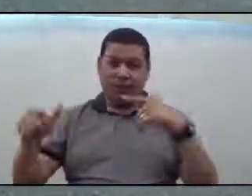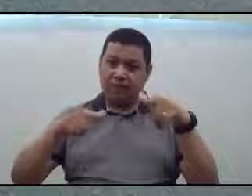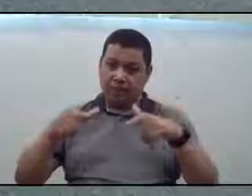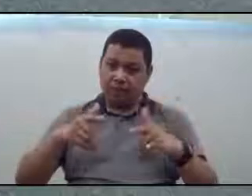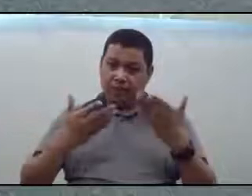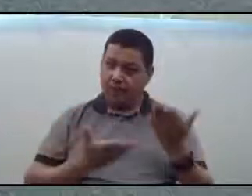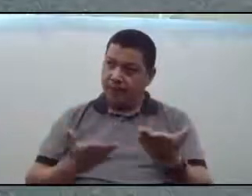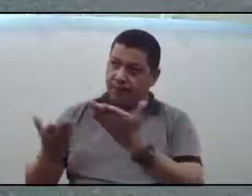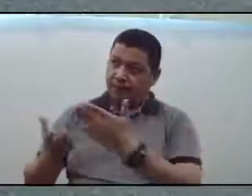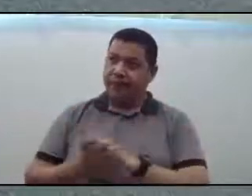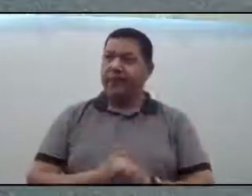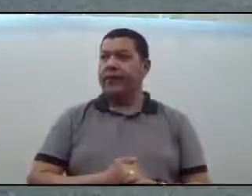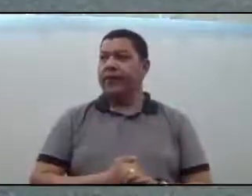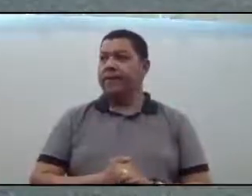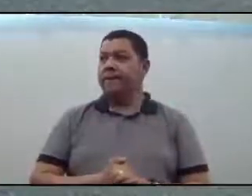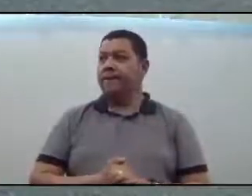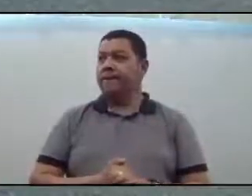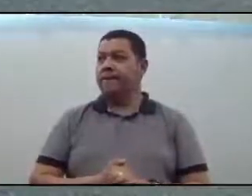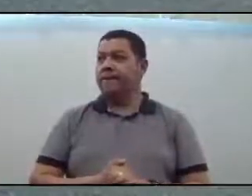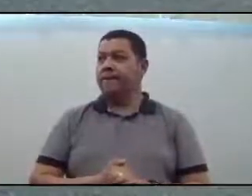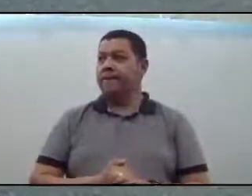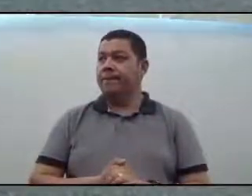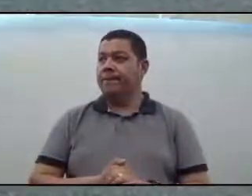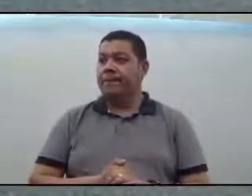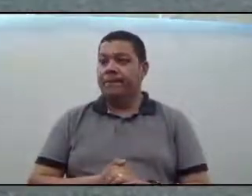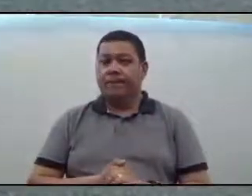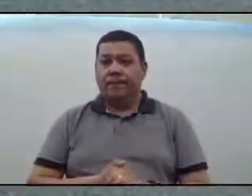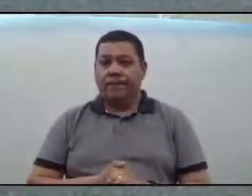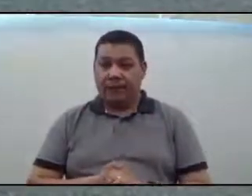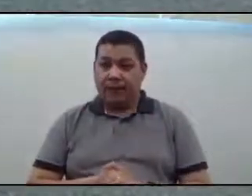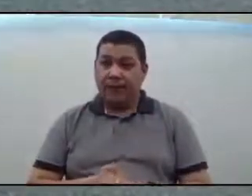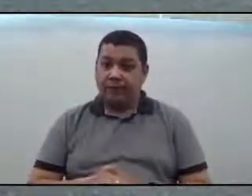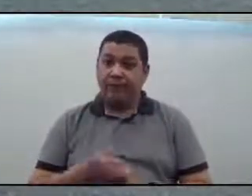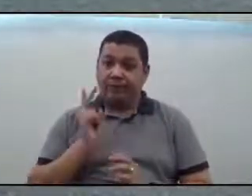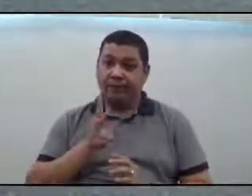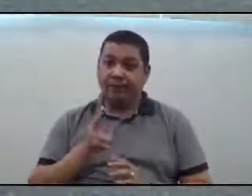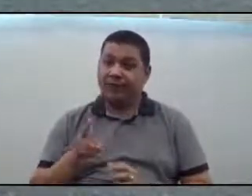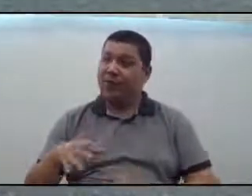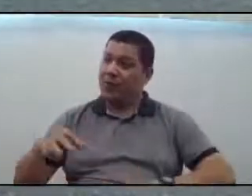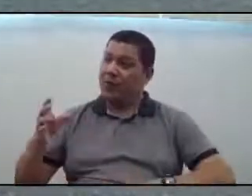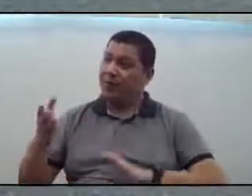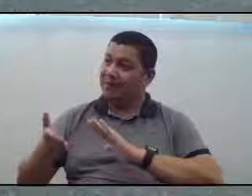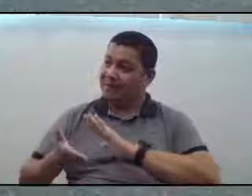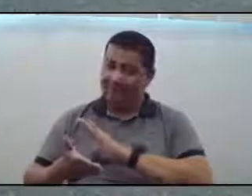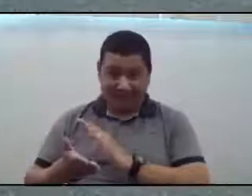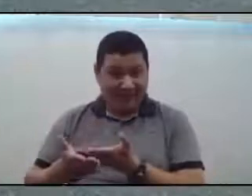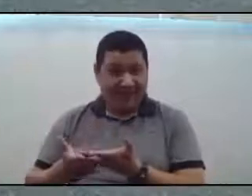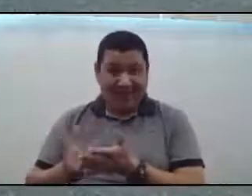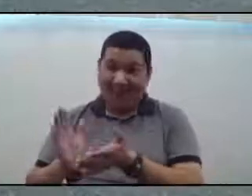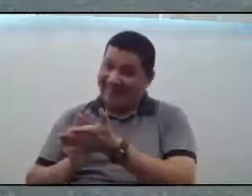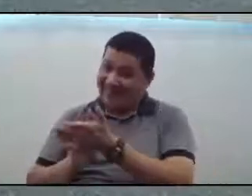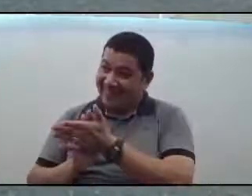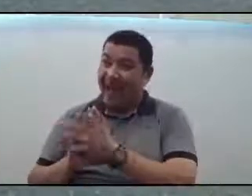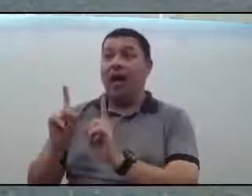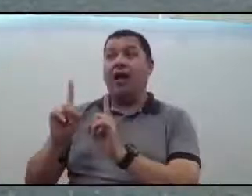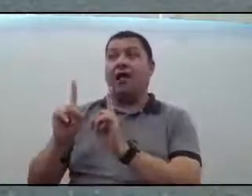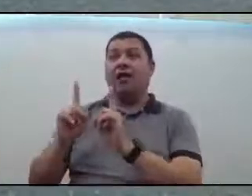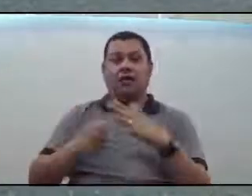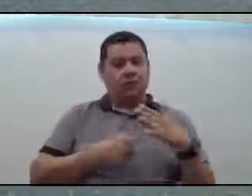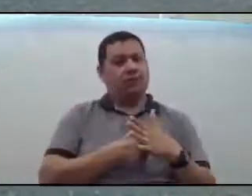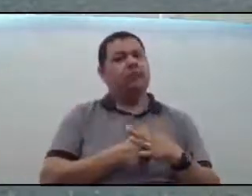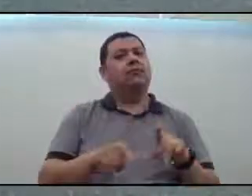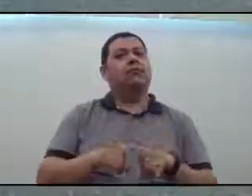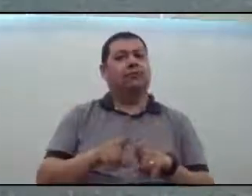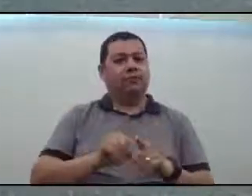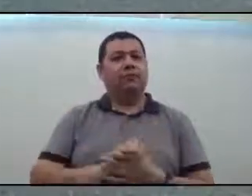lá. E aí, no mesmo tempo que a gente parabeniza, a gente cobra também. Não tem